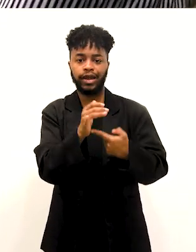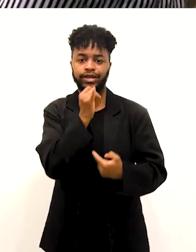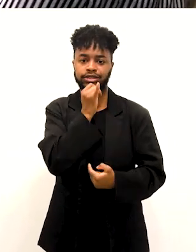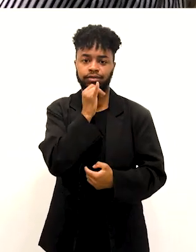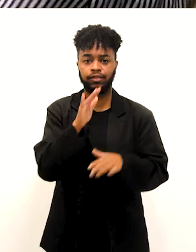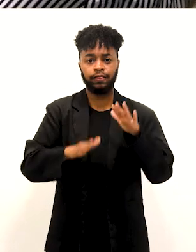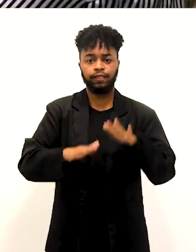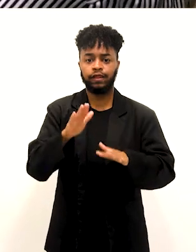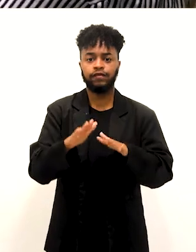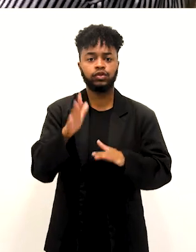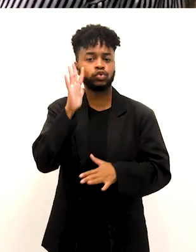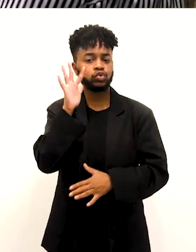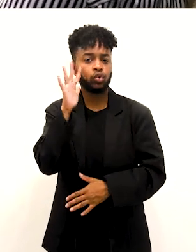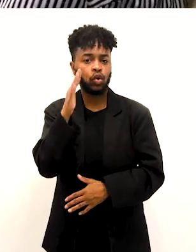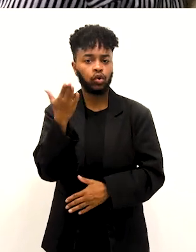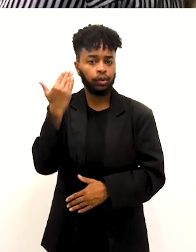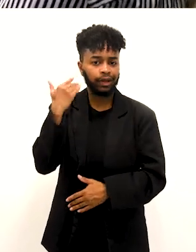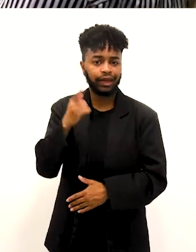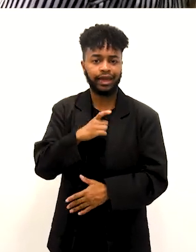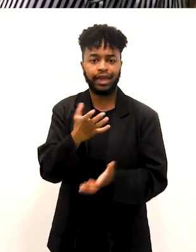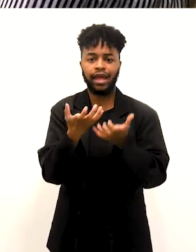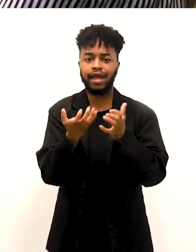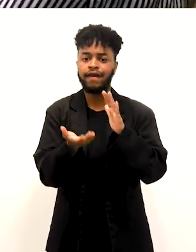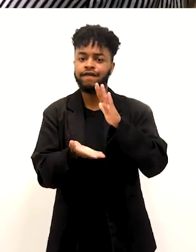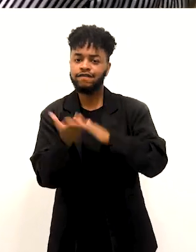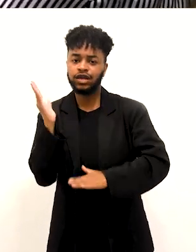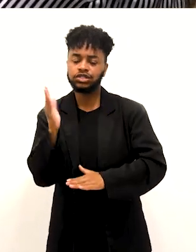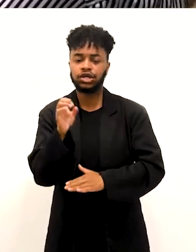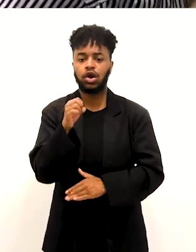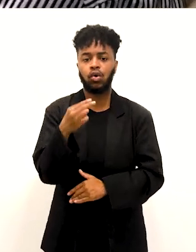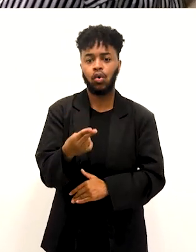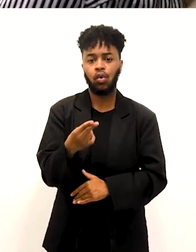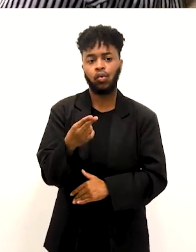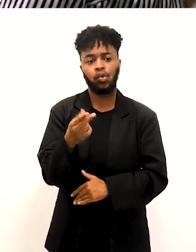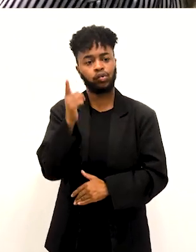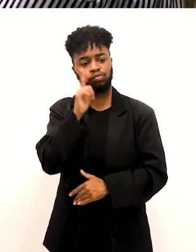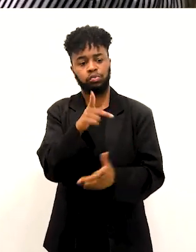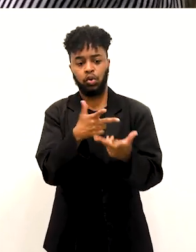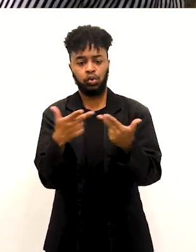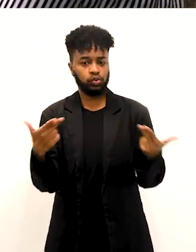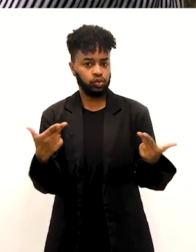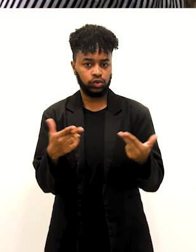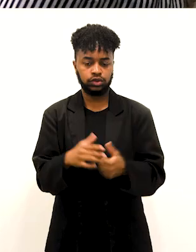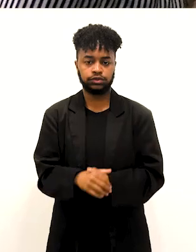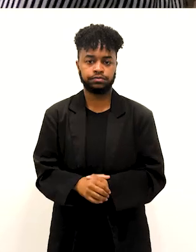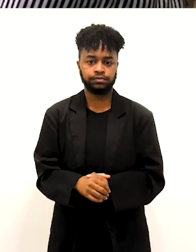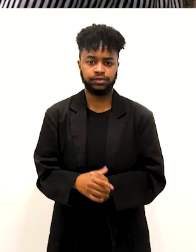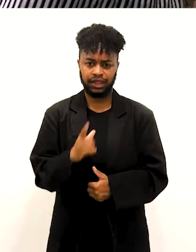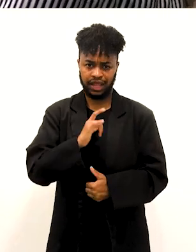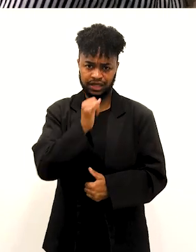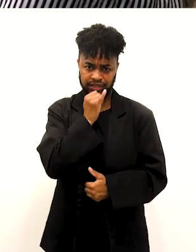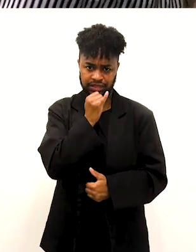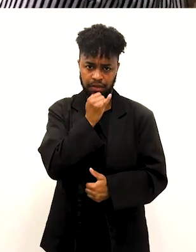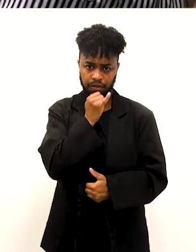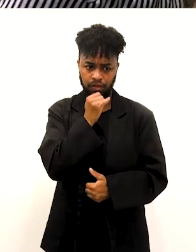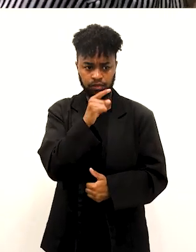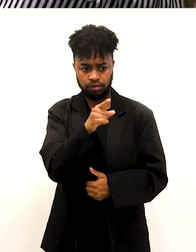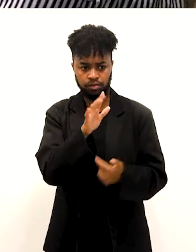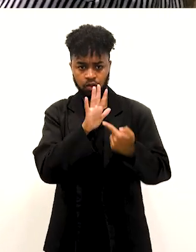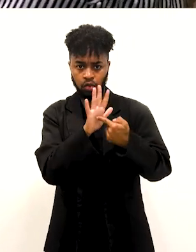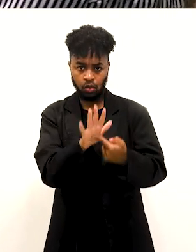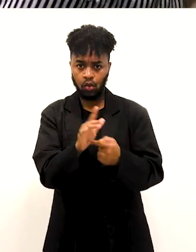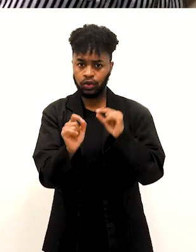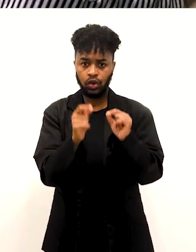exemplo? De repente, assim, um sonho que você tinha, né, fazer uma viagem ou conquistar algum outro bem, enfim. Tem algum exemplo do que você